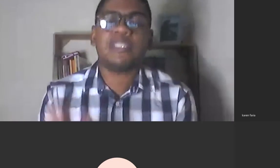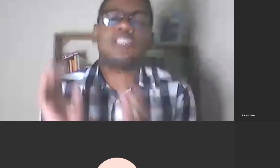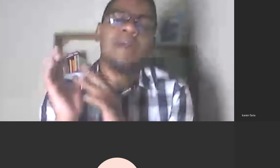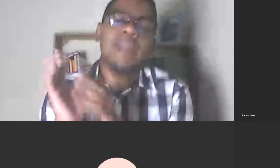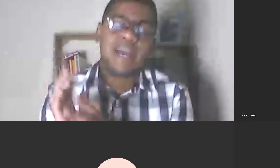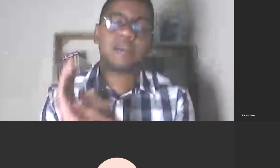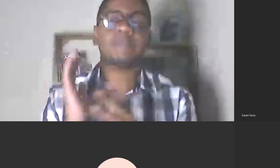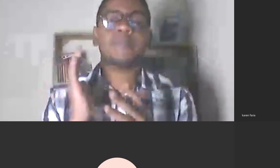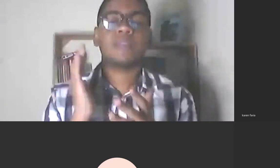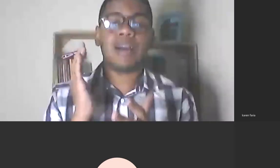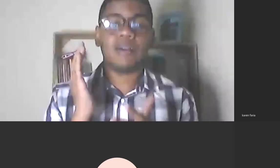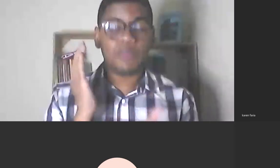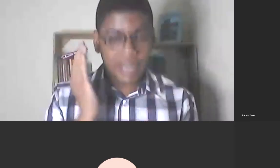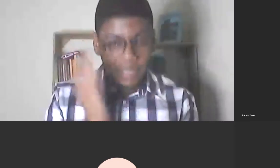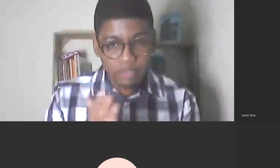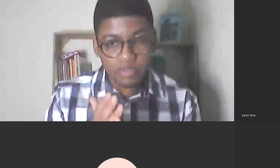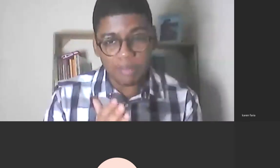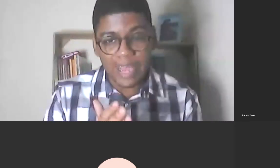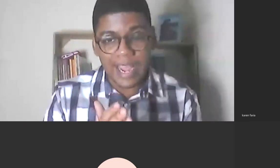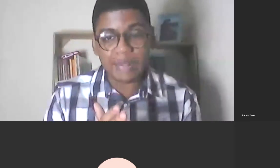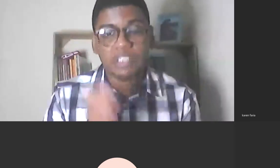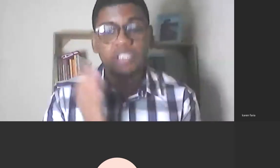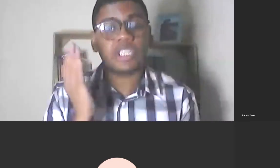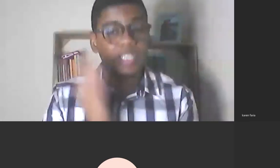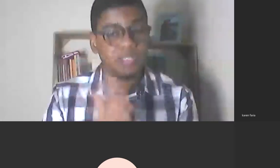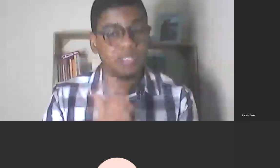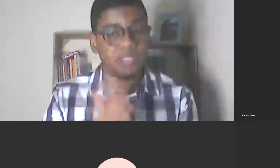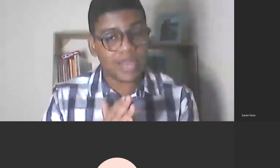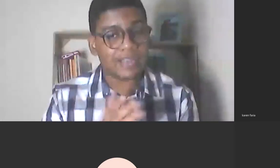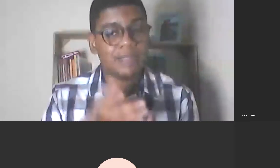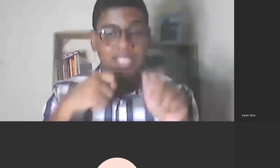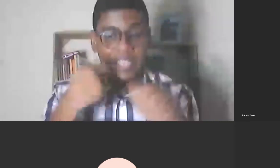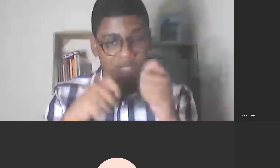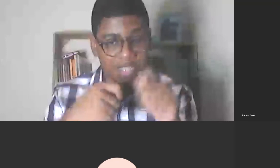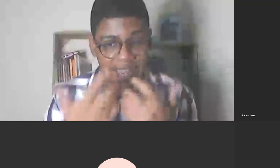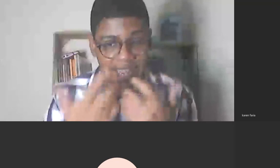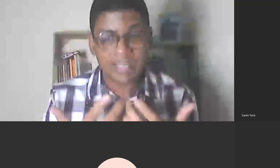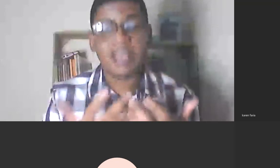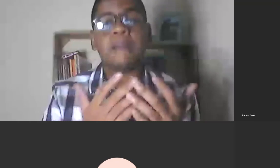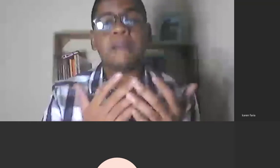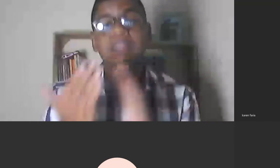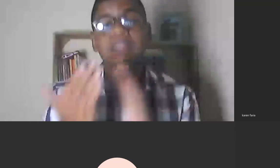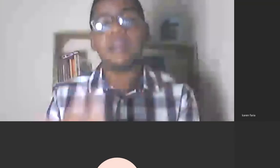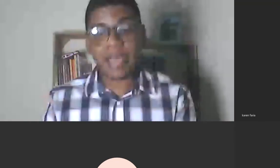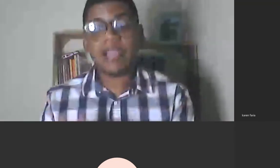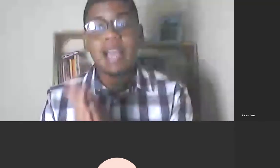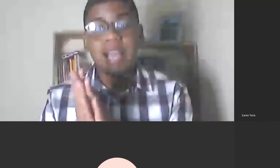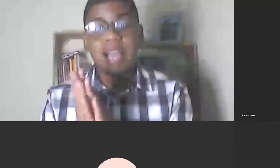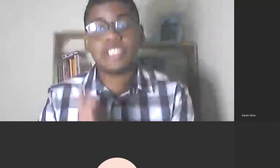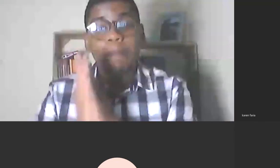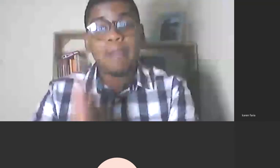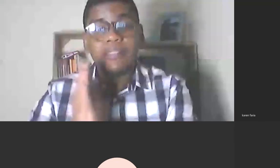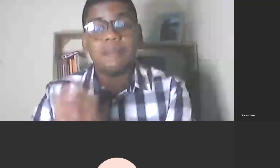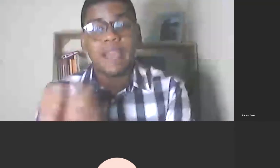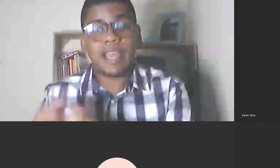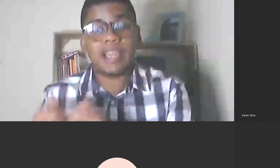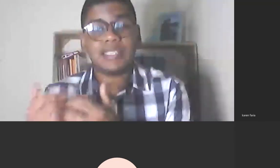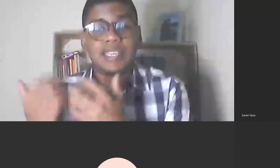dessa forma, a gente trabalhar o ganho do vocabulário, a gente adquirir vocabulário, aprender os sinais, mas também a